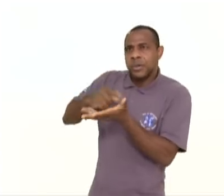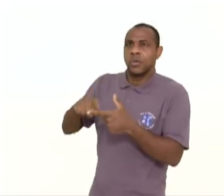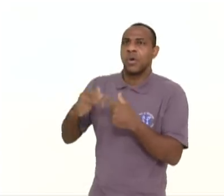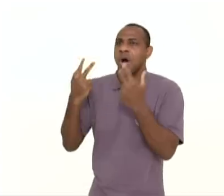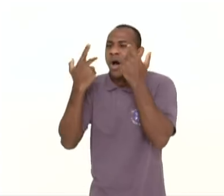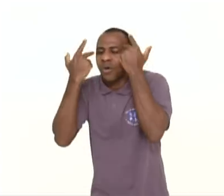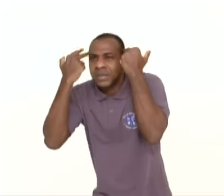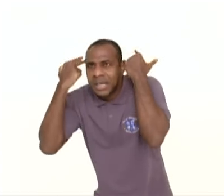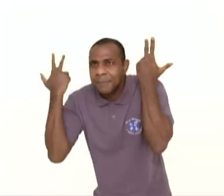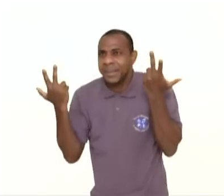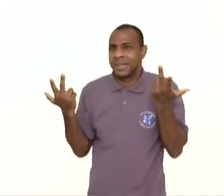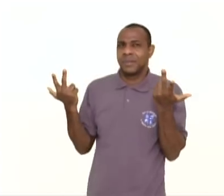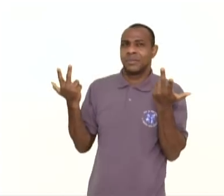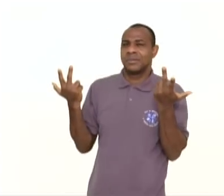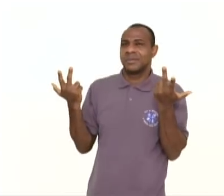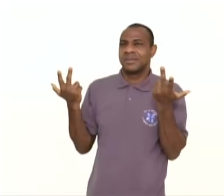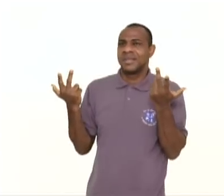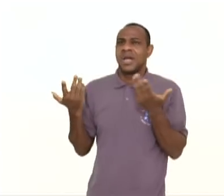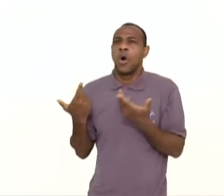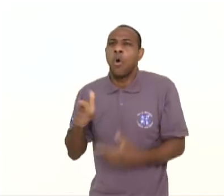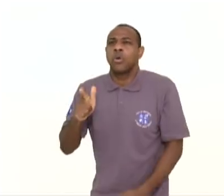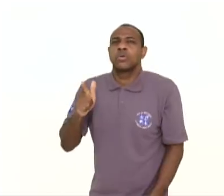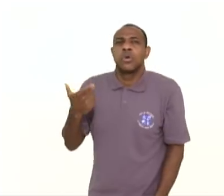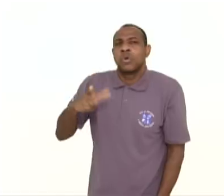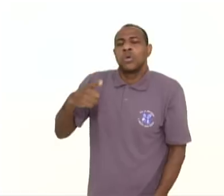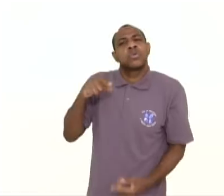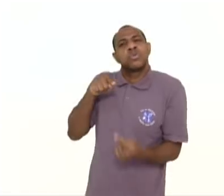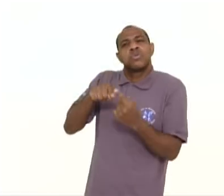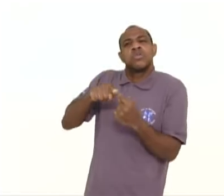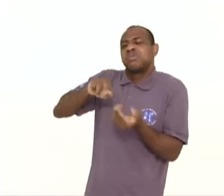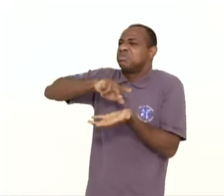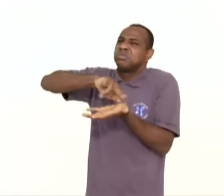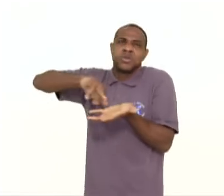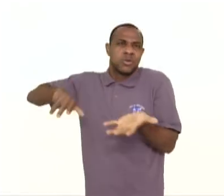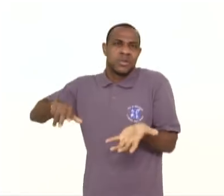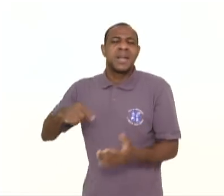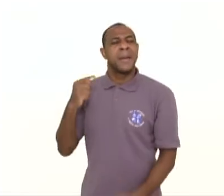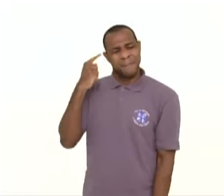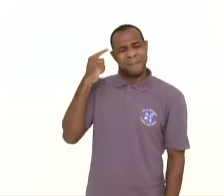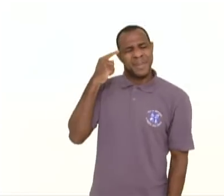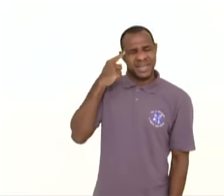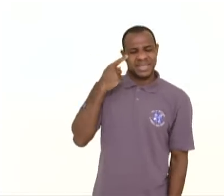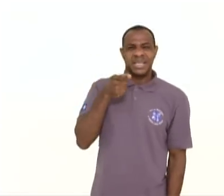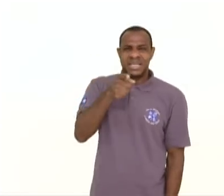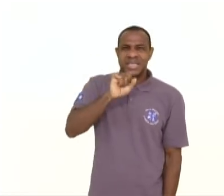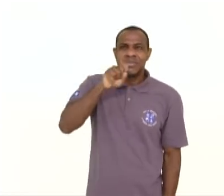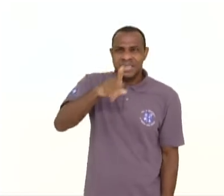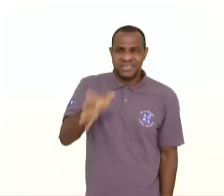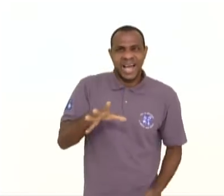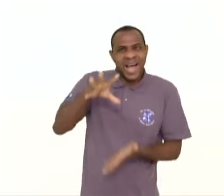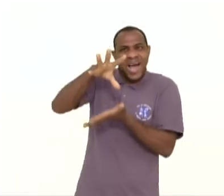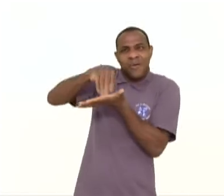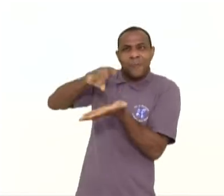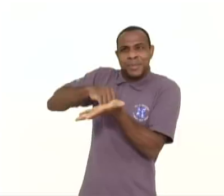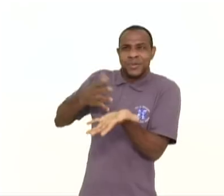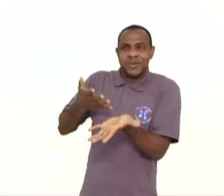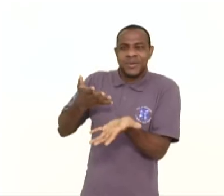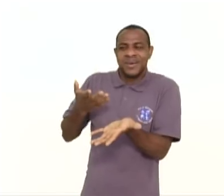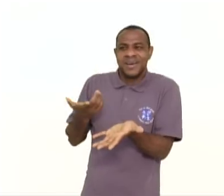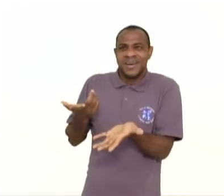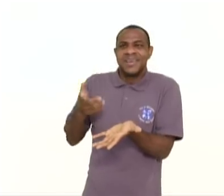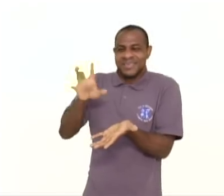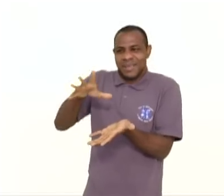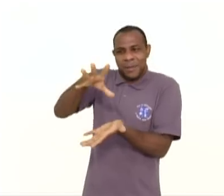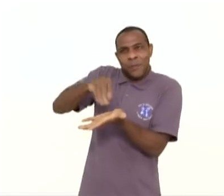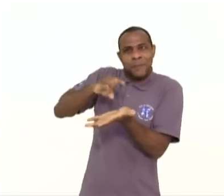situações cotidianas? Pense, reflita, faz anotações lá se você já se inspirou em outras pessoas,